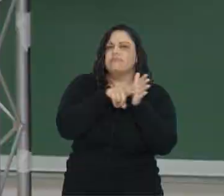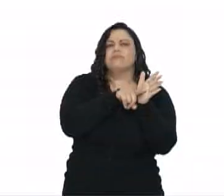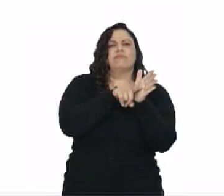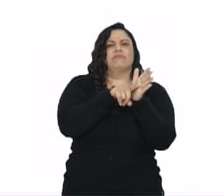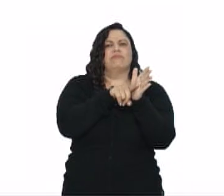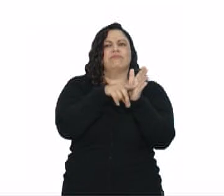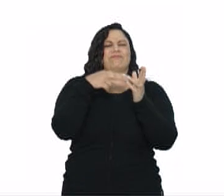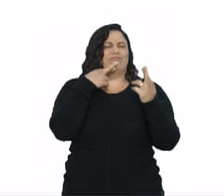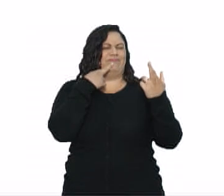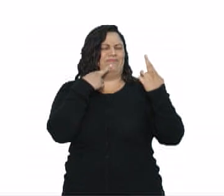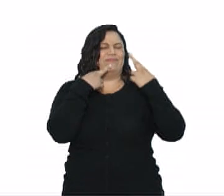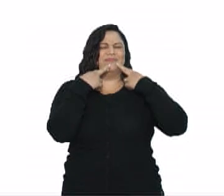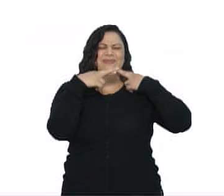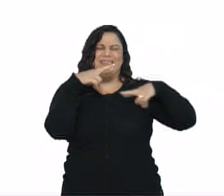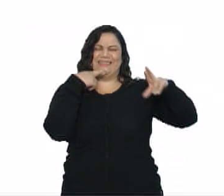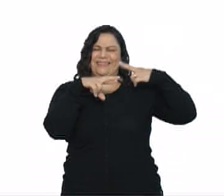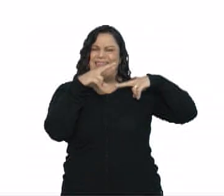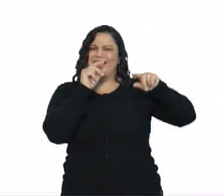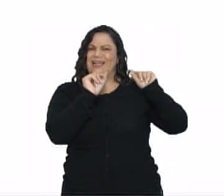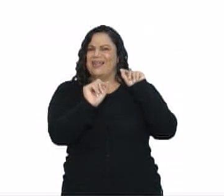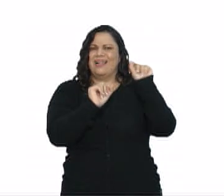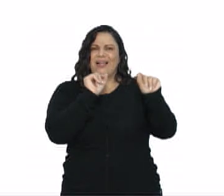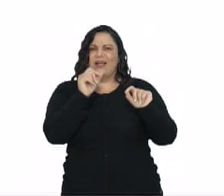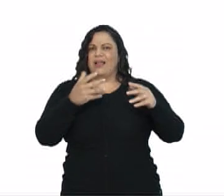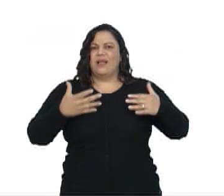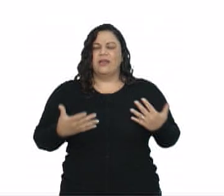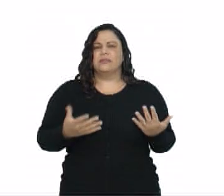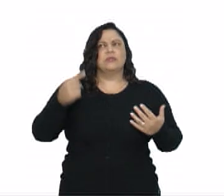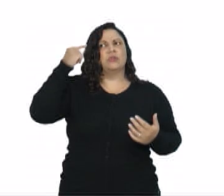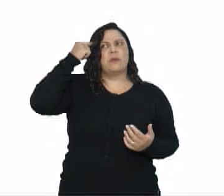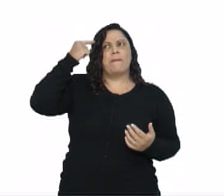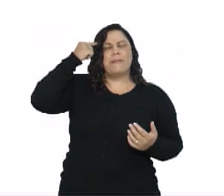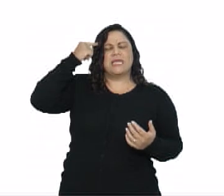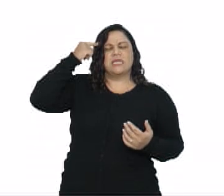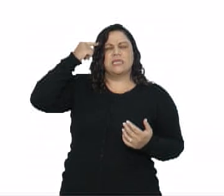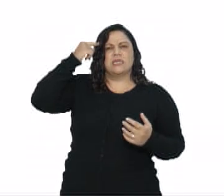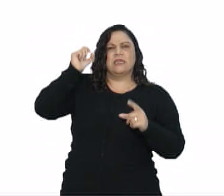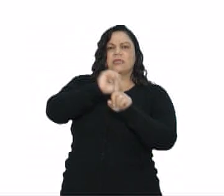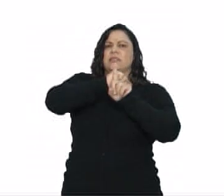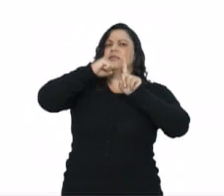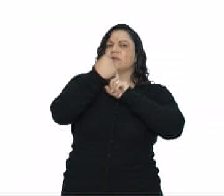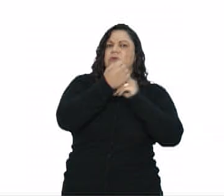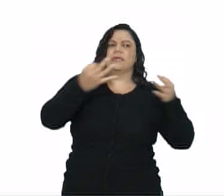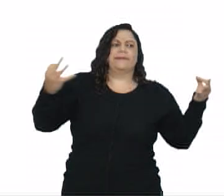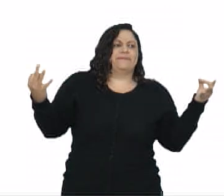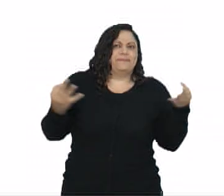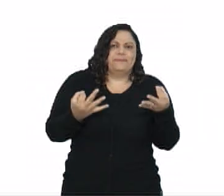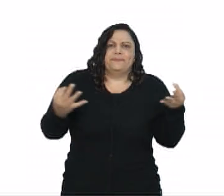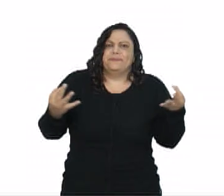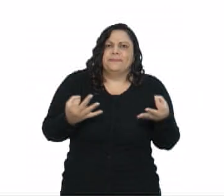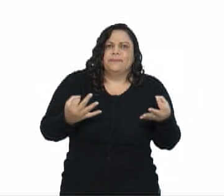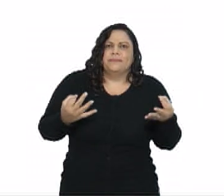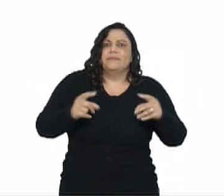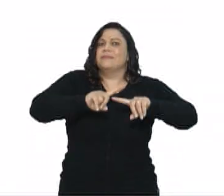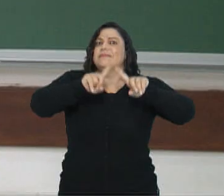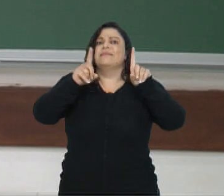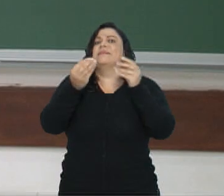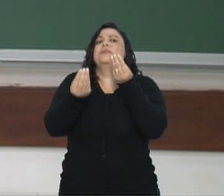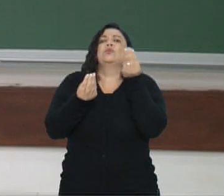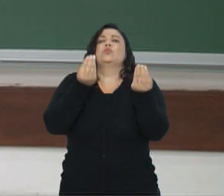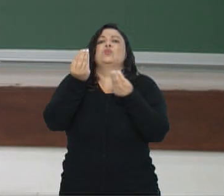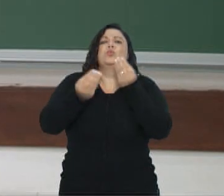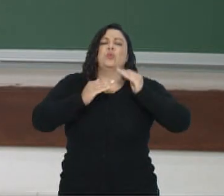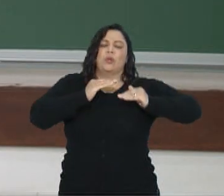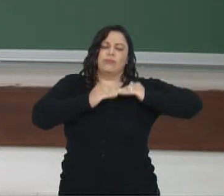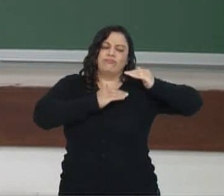que esses utópicos se limitavam apenas a pensar na sociedade perfeita, mas em nenhuma hora eles explicam como chegar lá, qual que é o